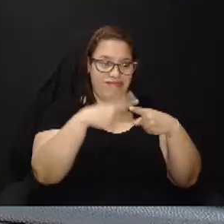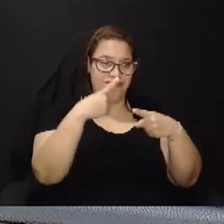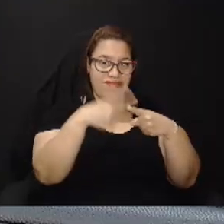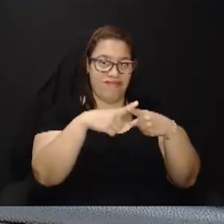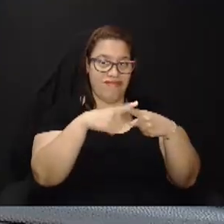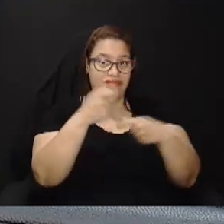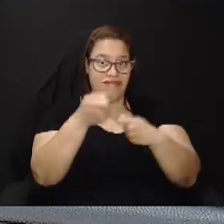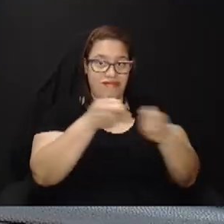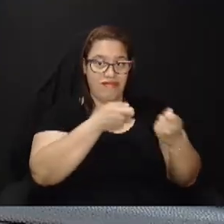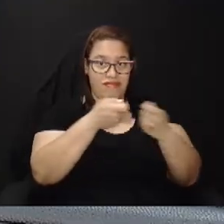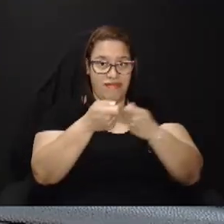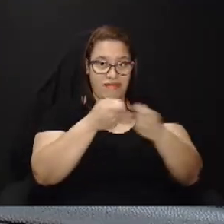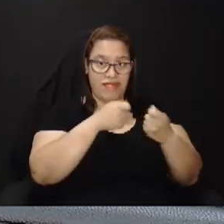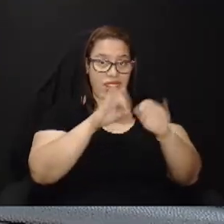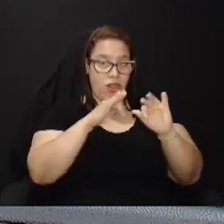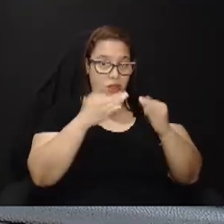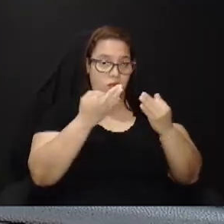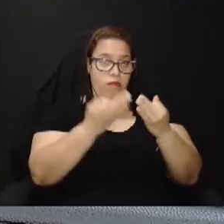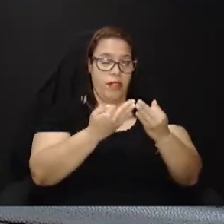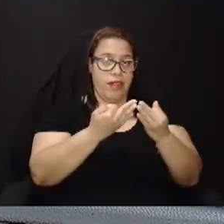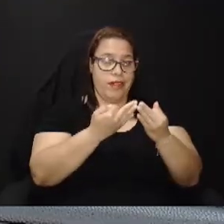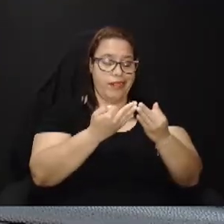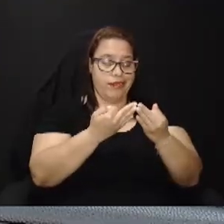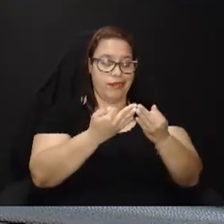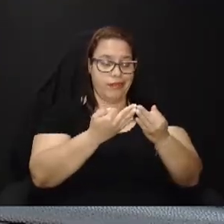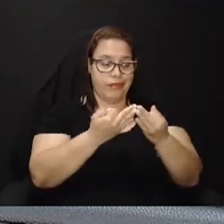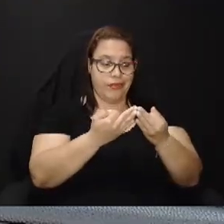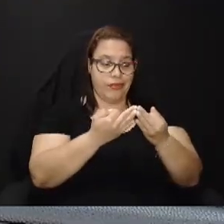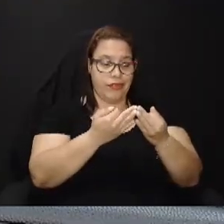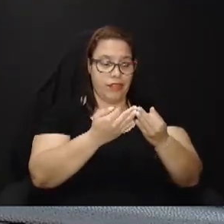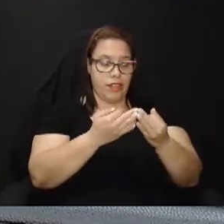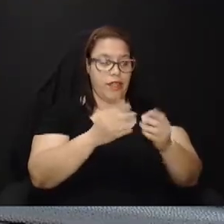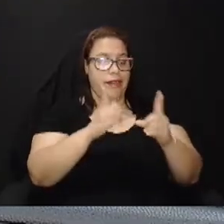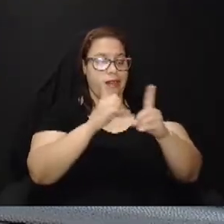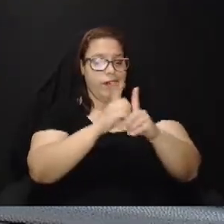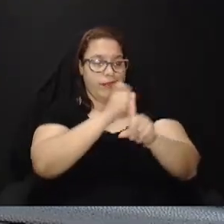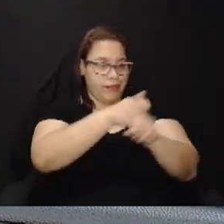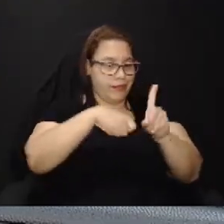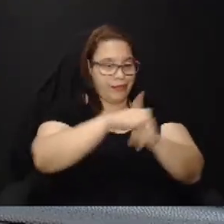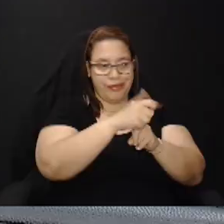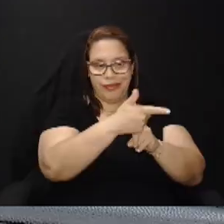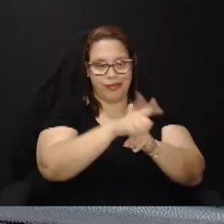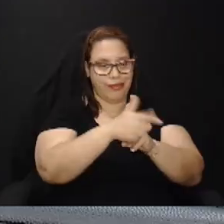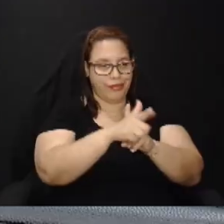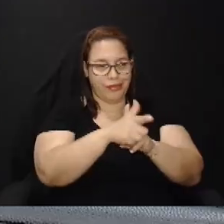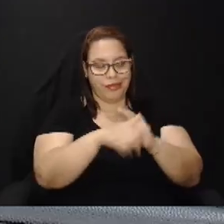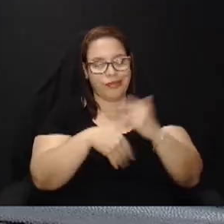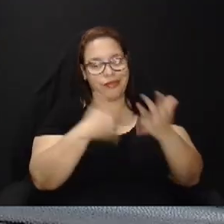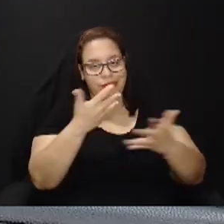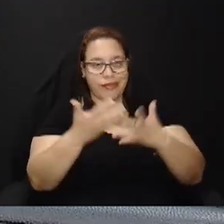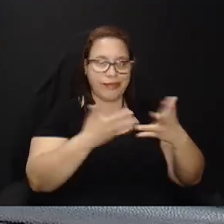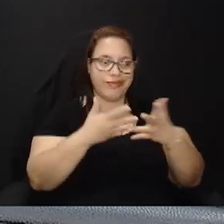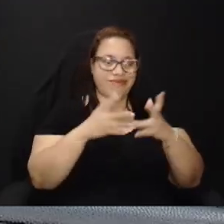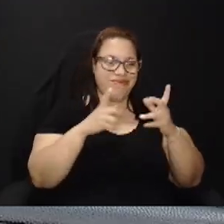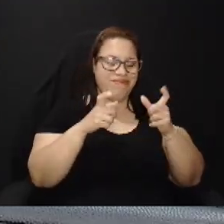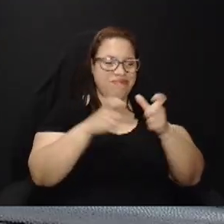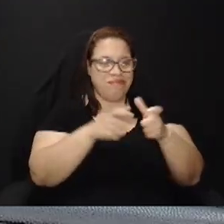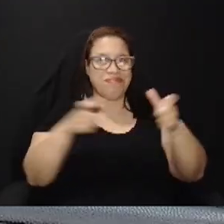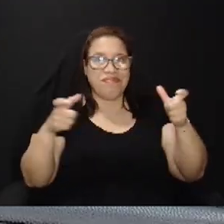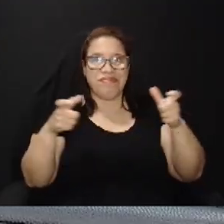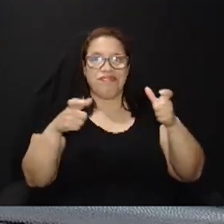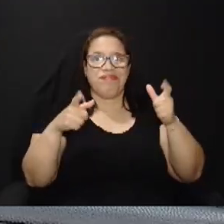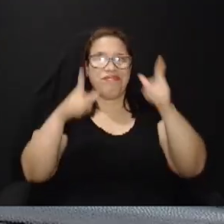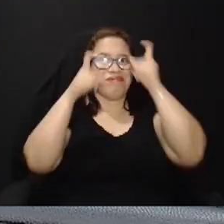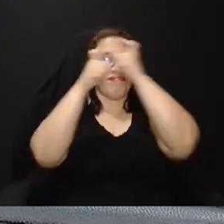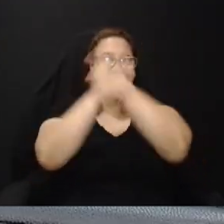de familiar, de desassistência social, enfim, é um contexto muito amplo, não é tão